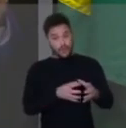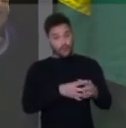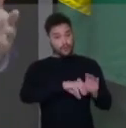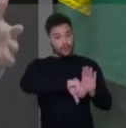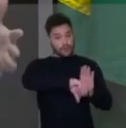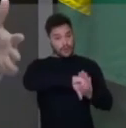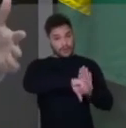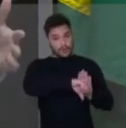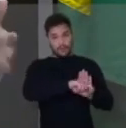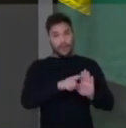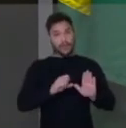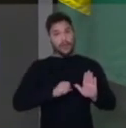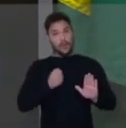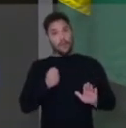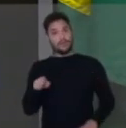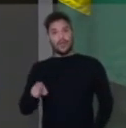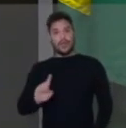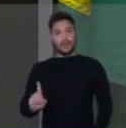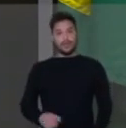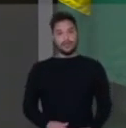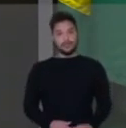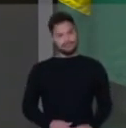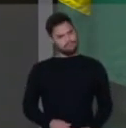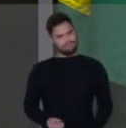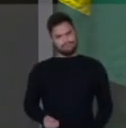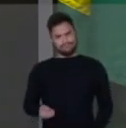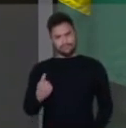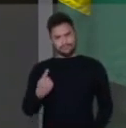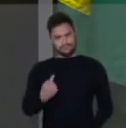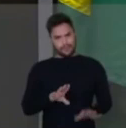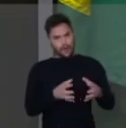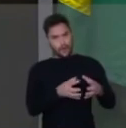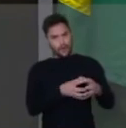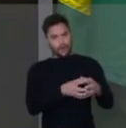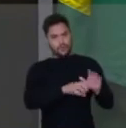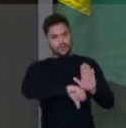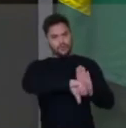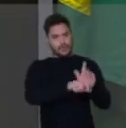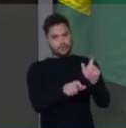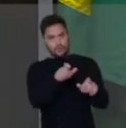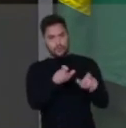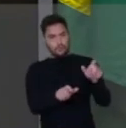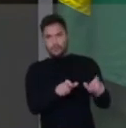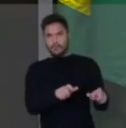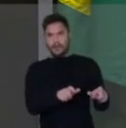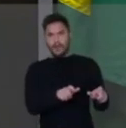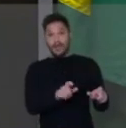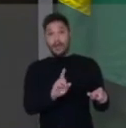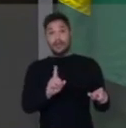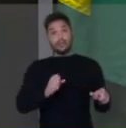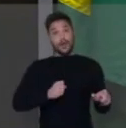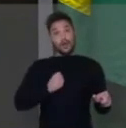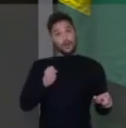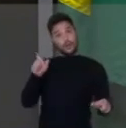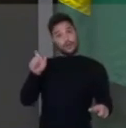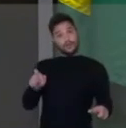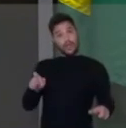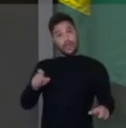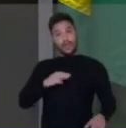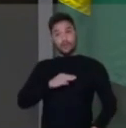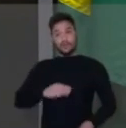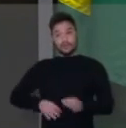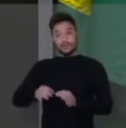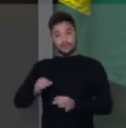o odeia. Olha que loucura, o crime organizado no Brasil não odeia o ministro da Justiça, Flávio